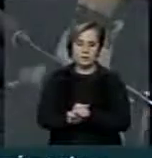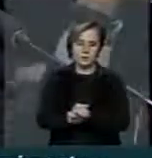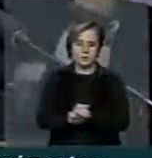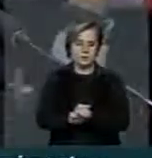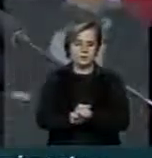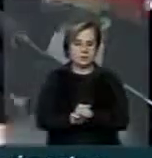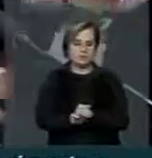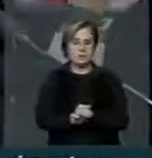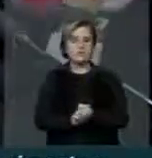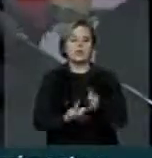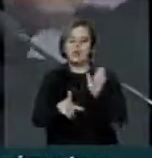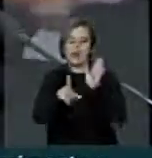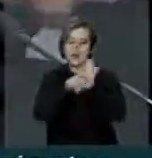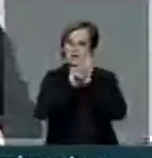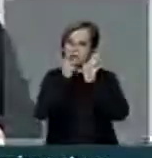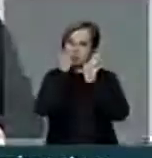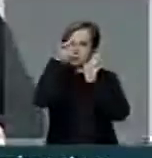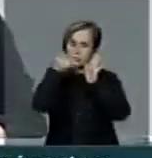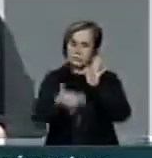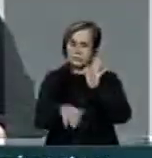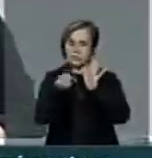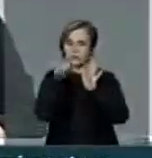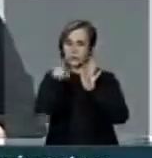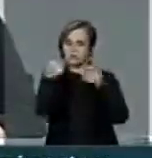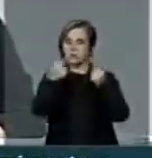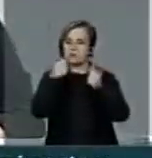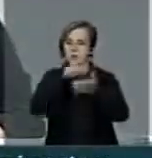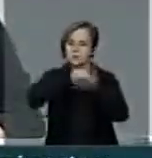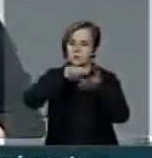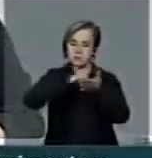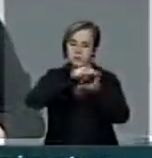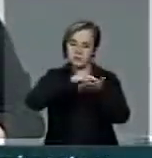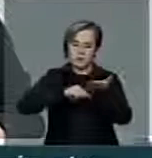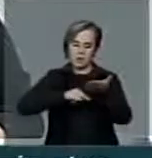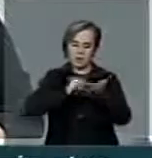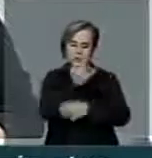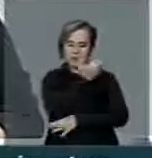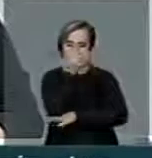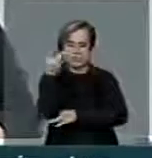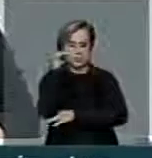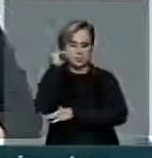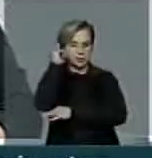autoriza. A lei diz o seguinte, o senhor terá que preencher o cadastro ambiental rural,